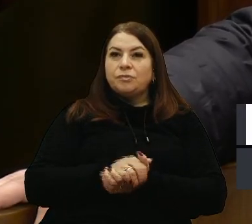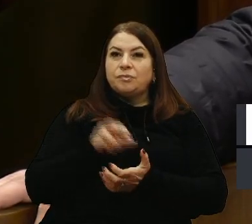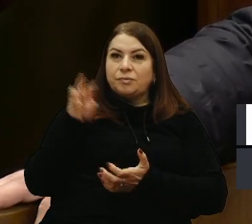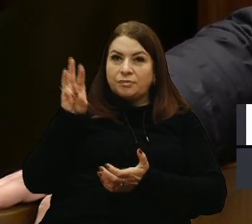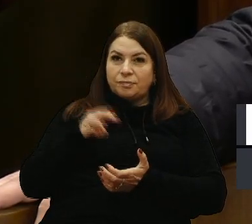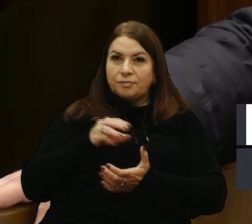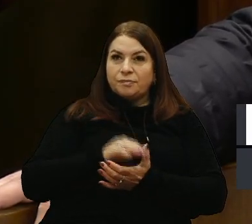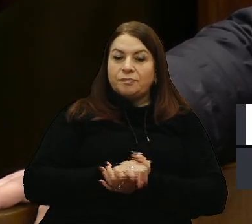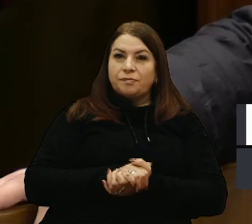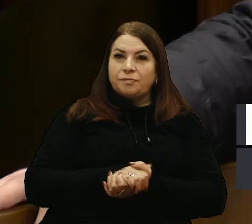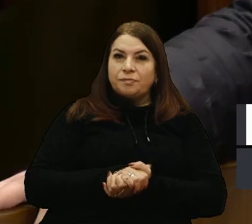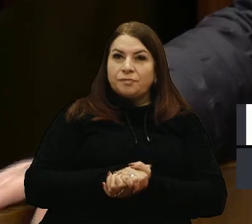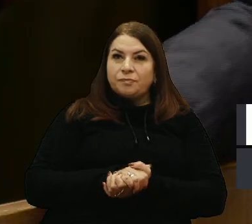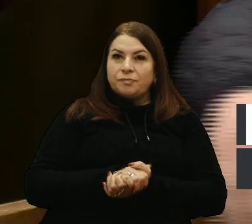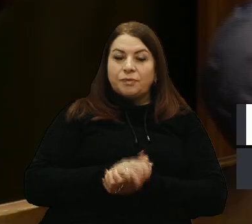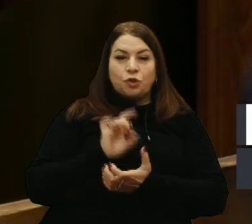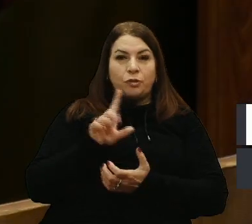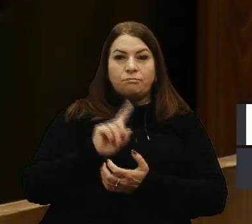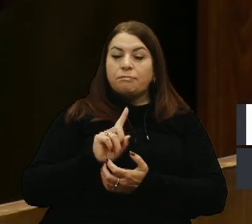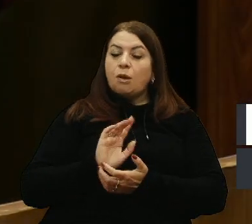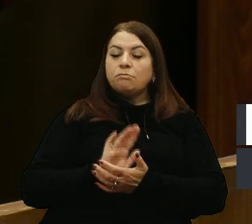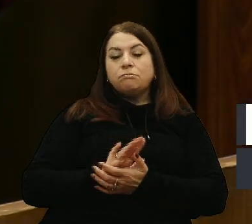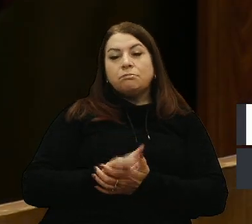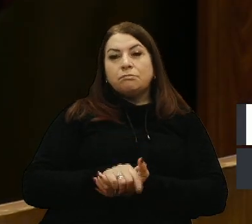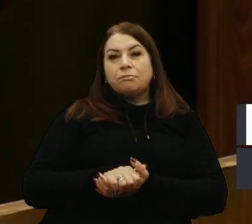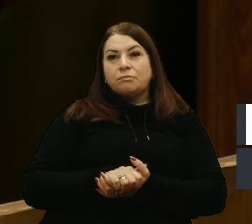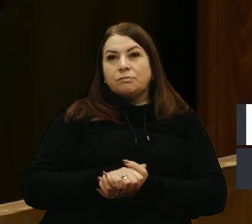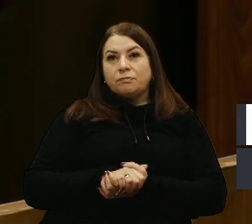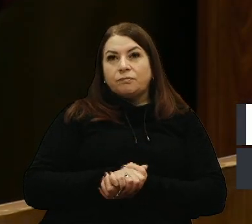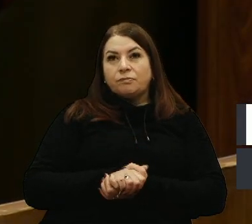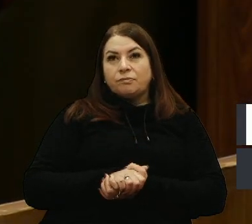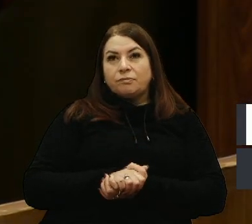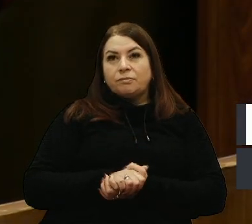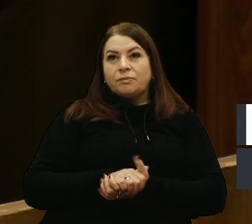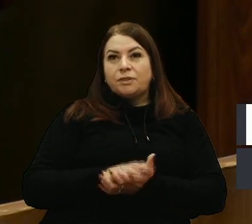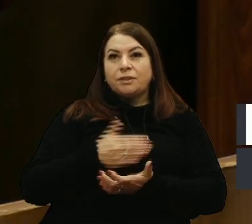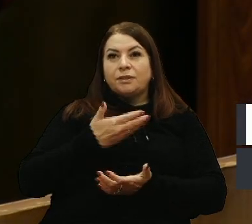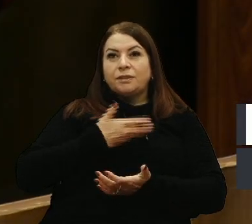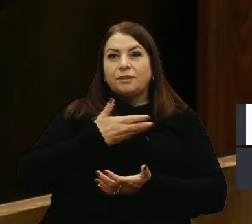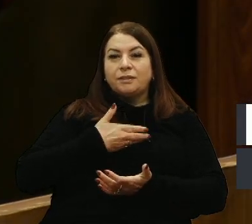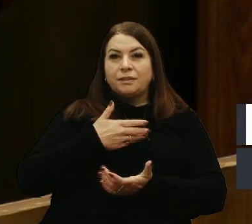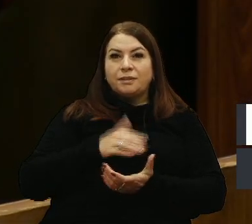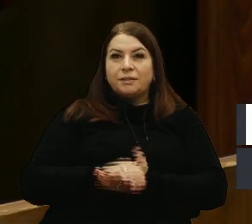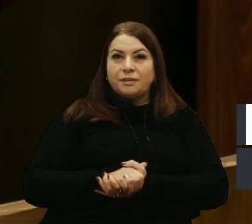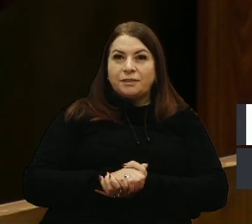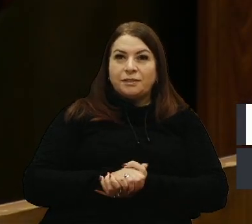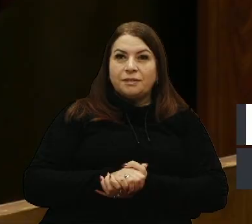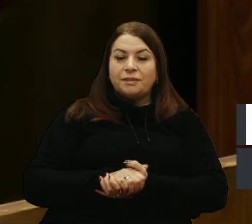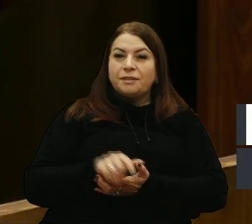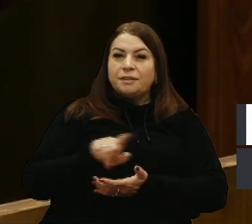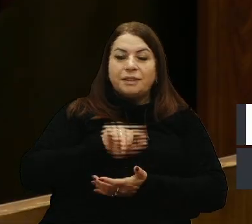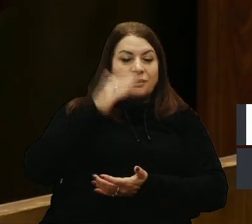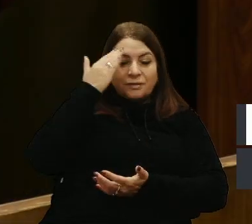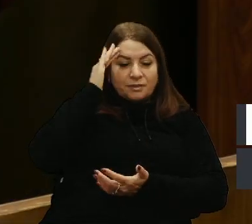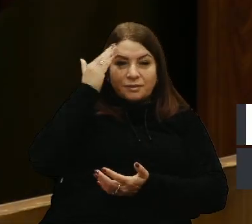Santa Teresa. Só que não. Meus amigos, para quem não